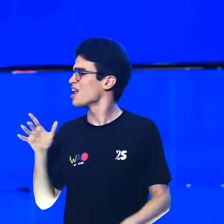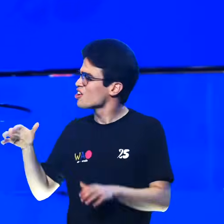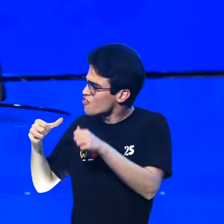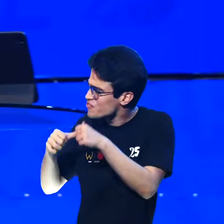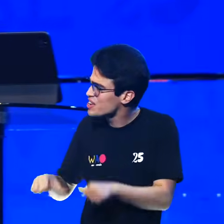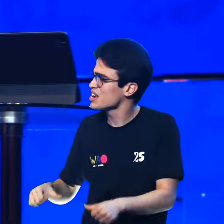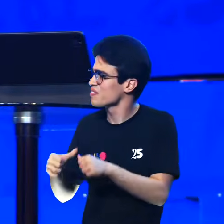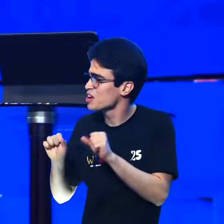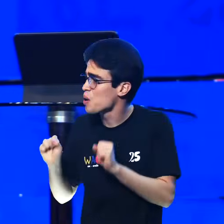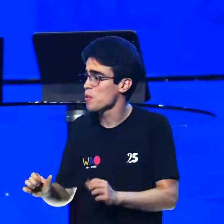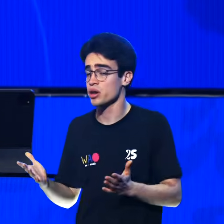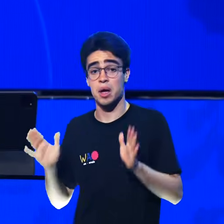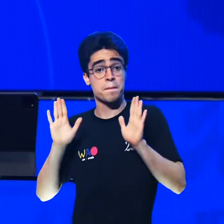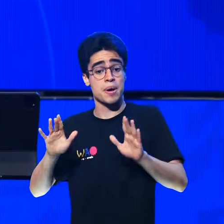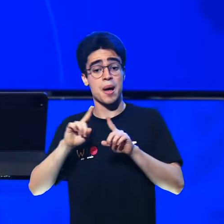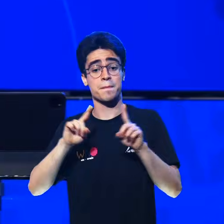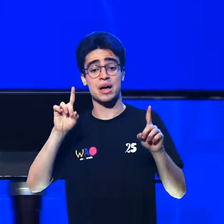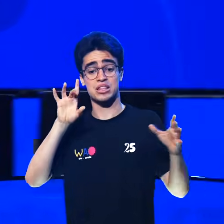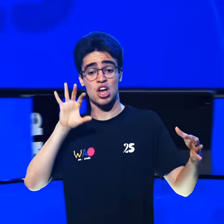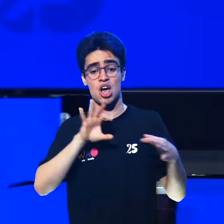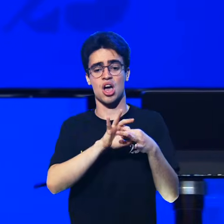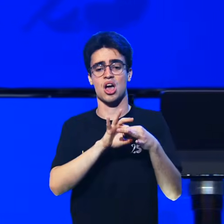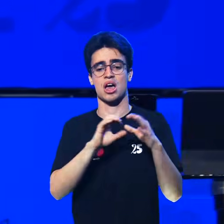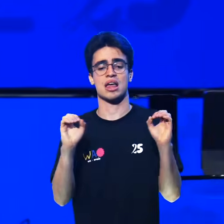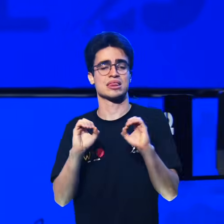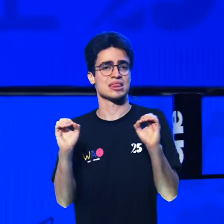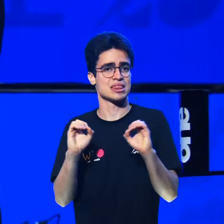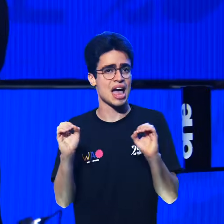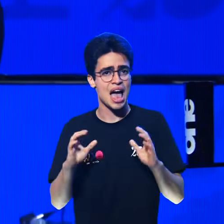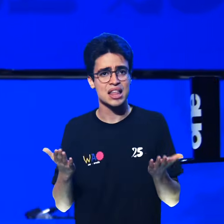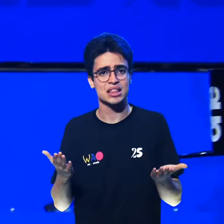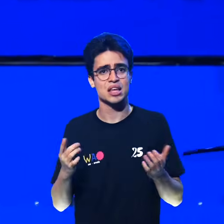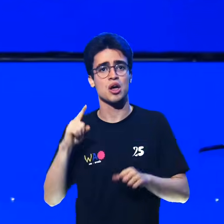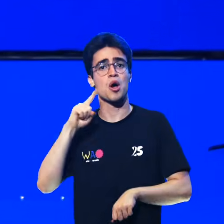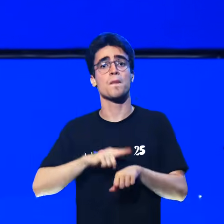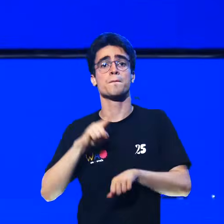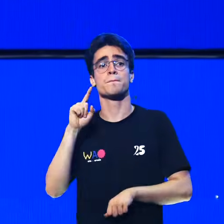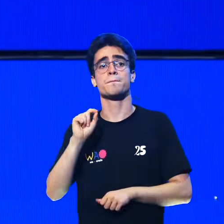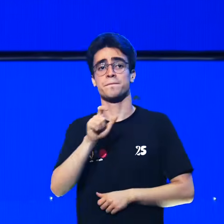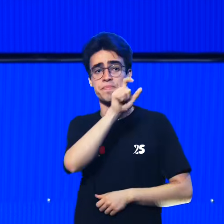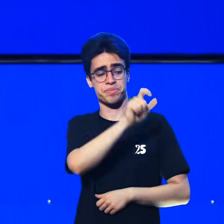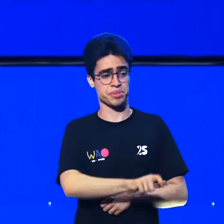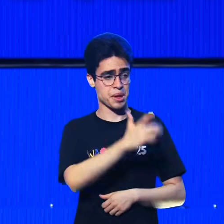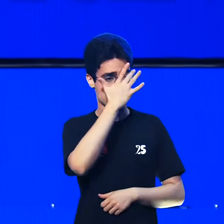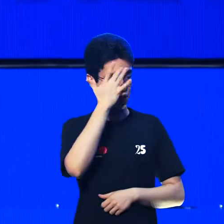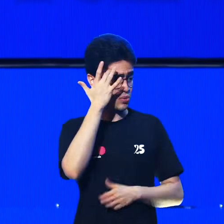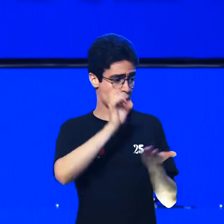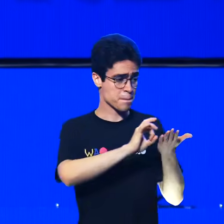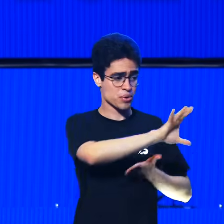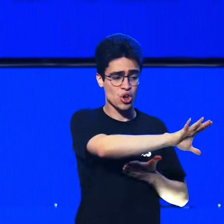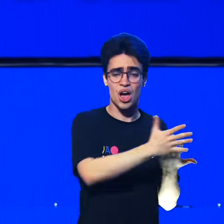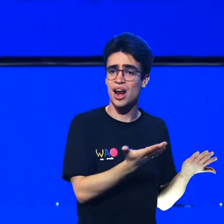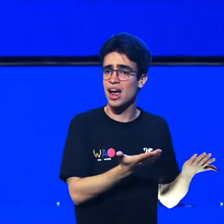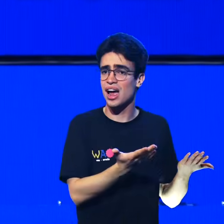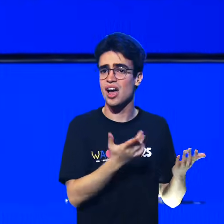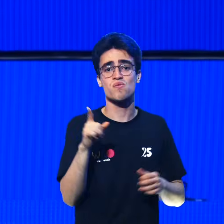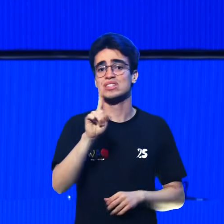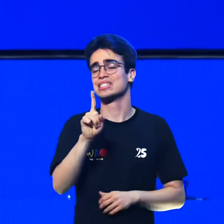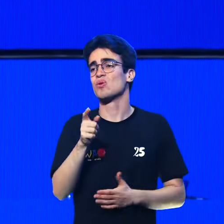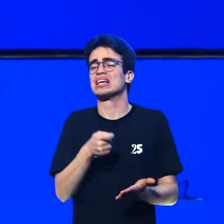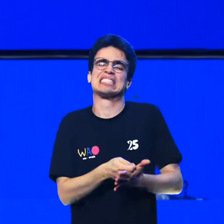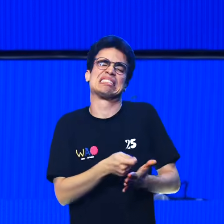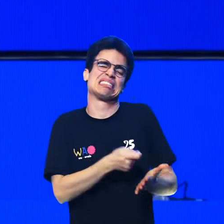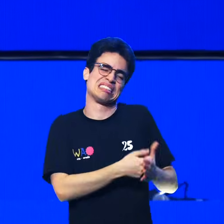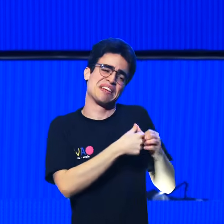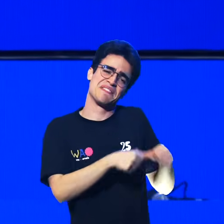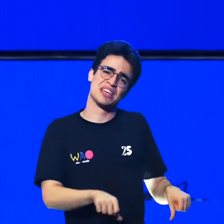fique. Quando Deus não conecta alguém, quando Deus está tirando alguém da nossa vida, não insista para essa